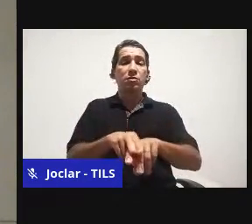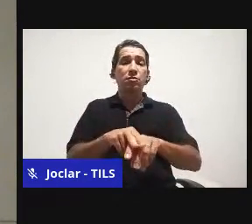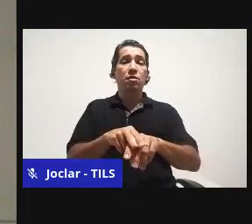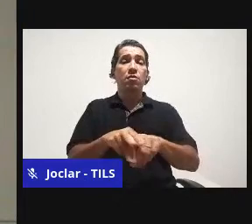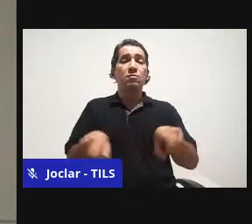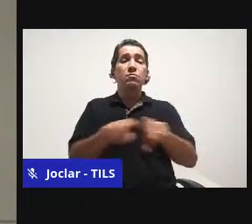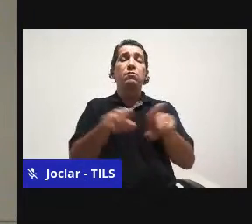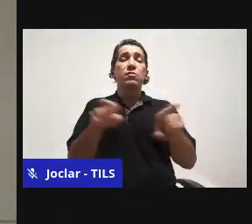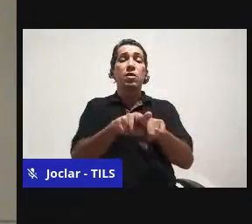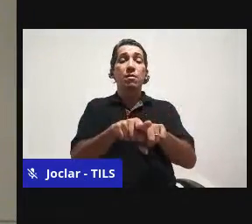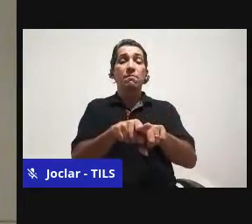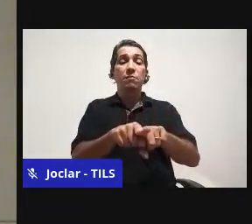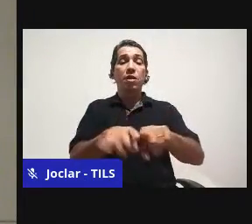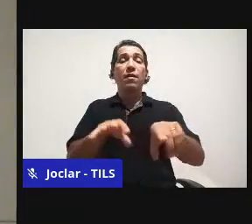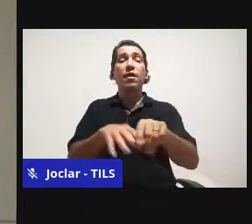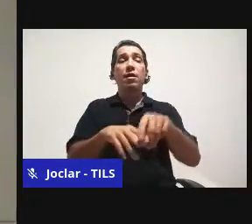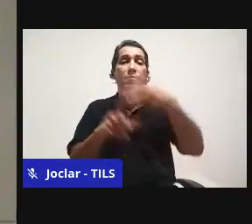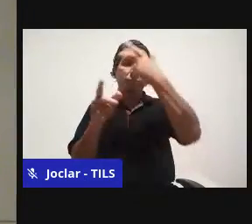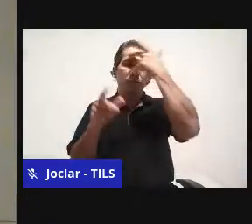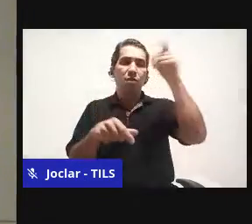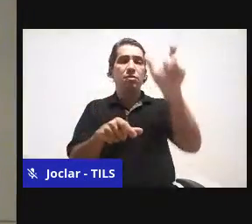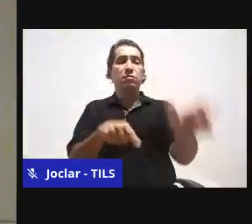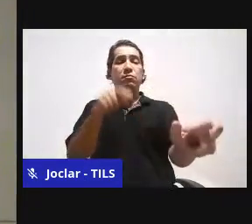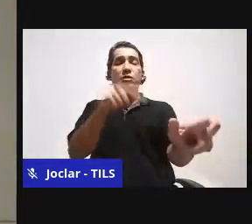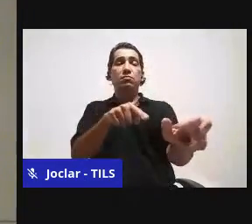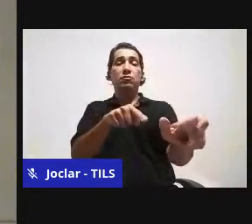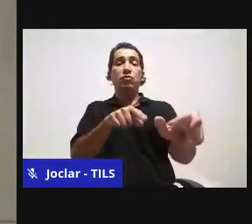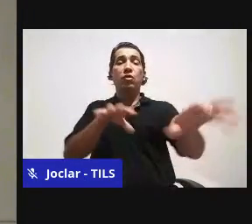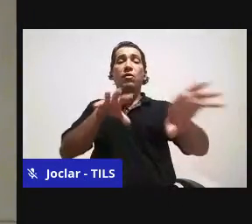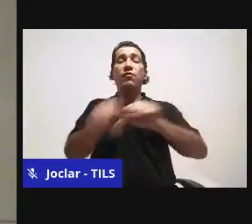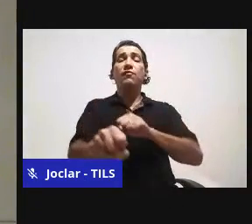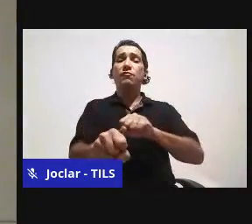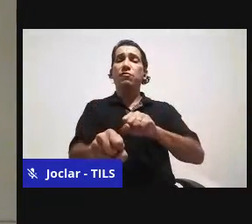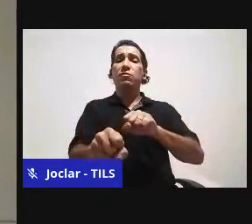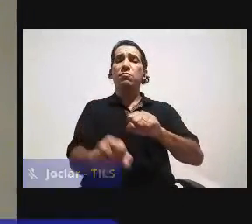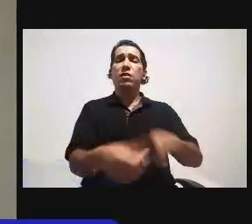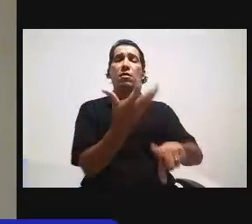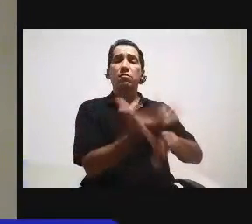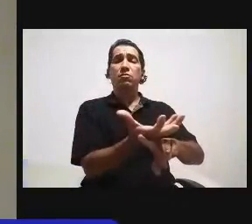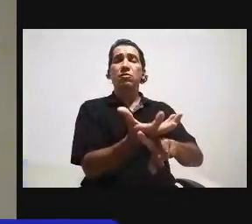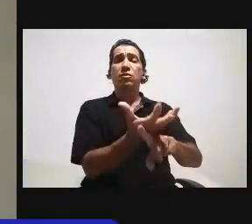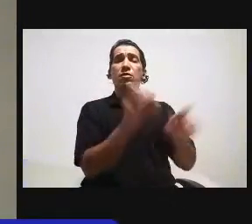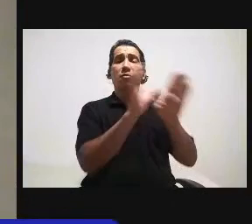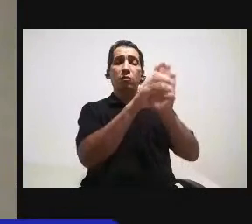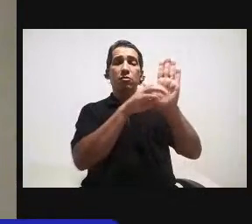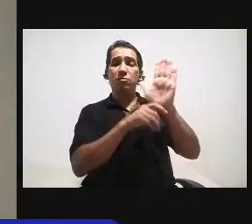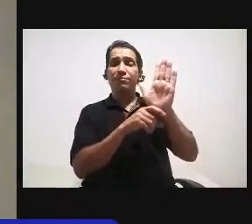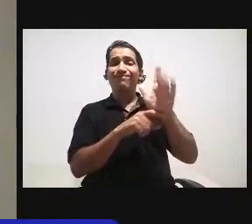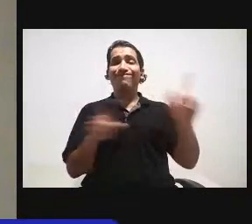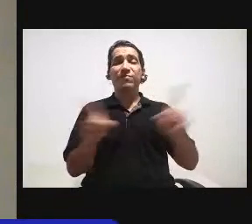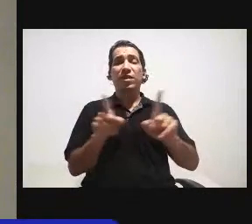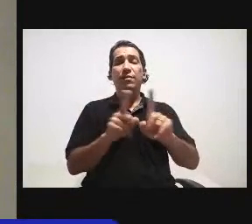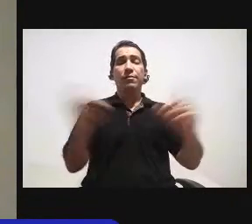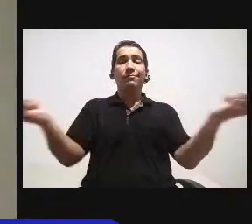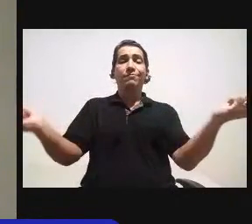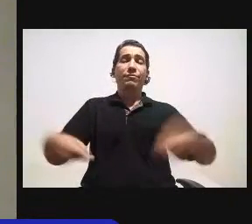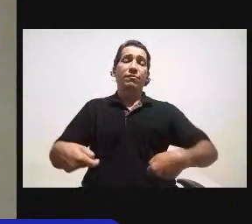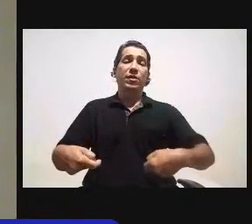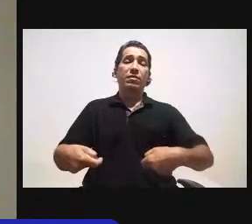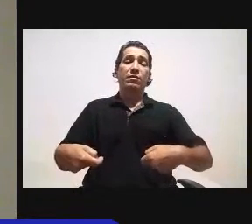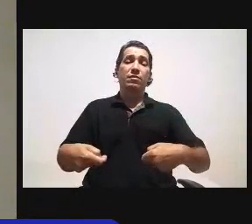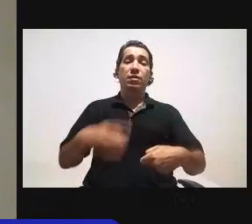conteúdos, nós vamos formar pessoas por competência e, sobretudo, em competências digitais. Essa é uma